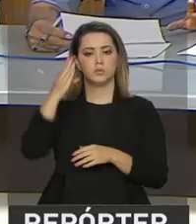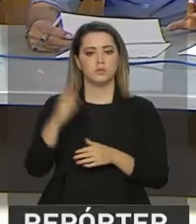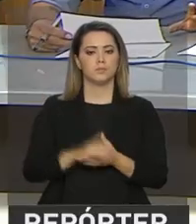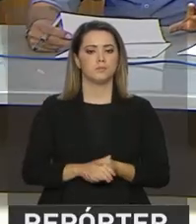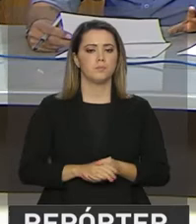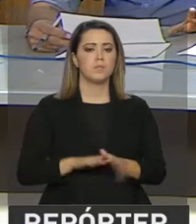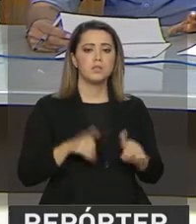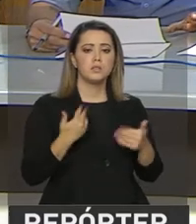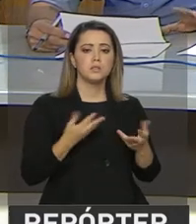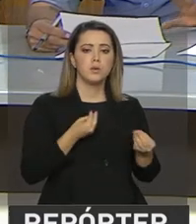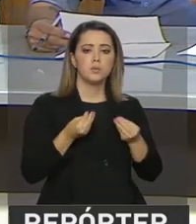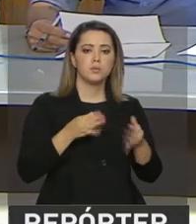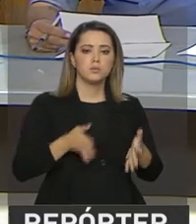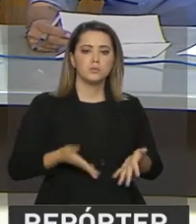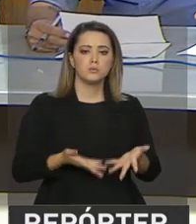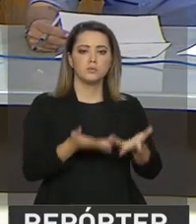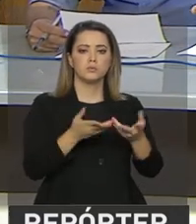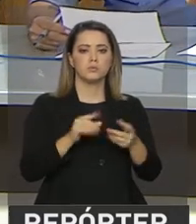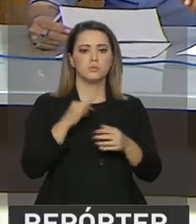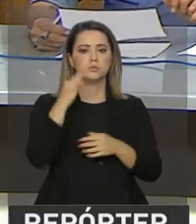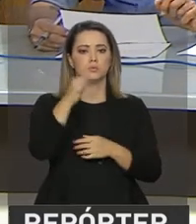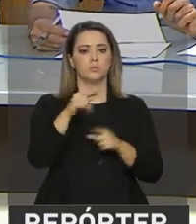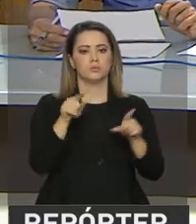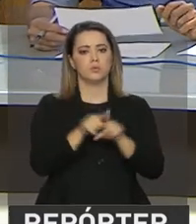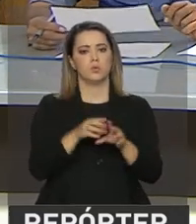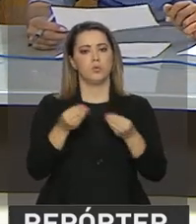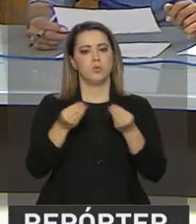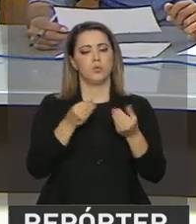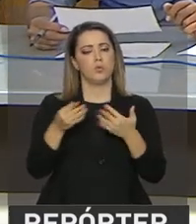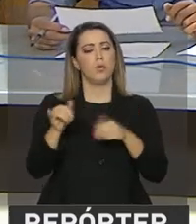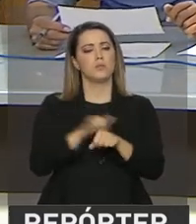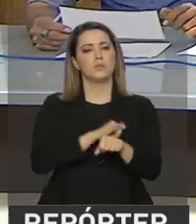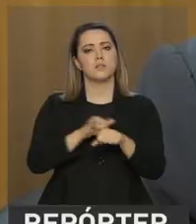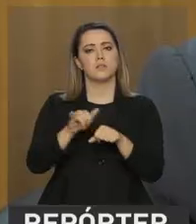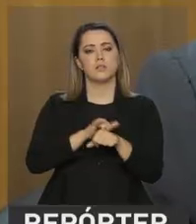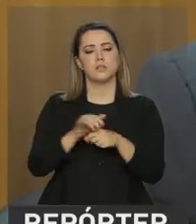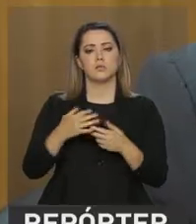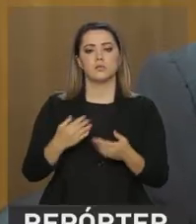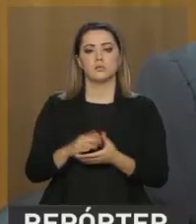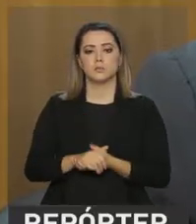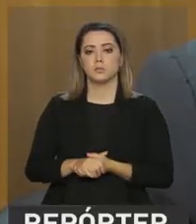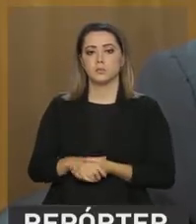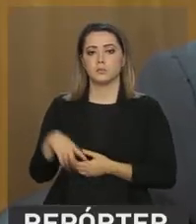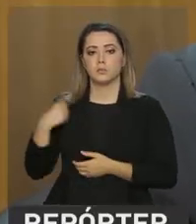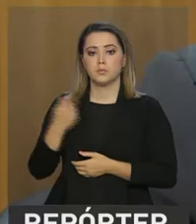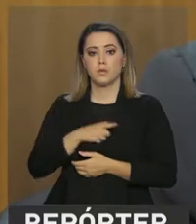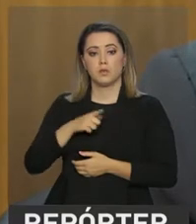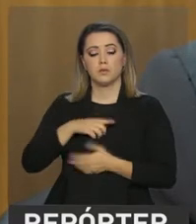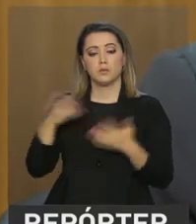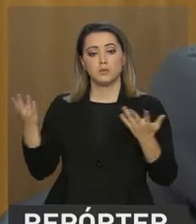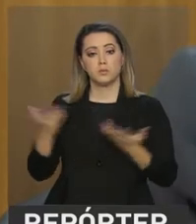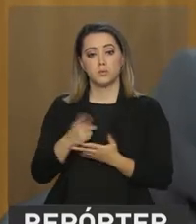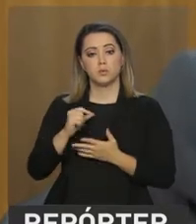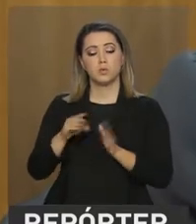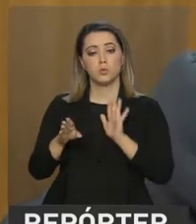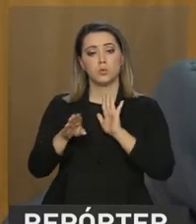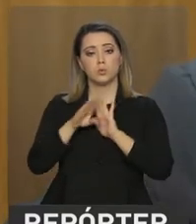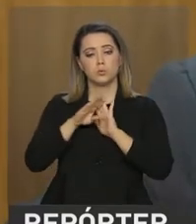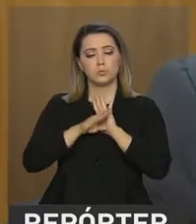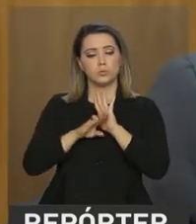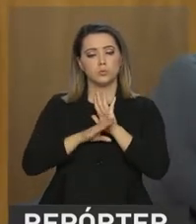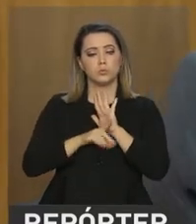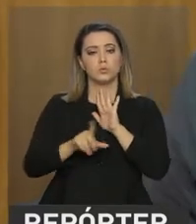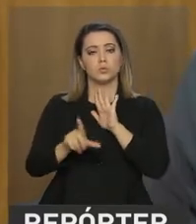promover o país de maneira mais fácil afora qual é a estratégia mas nós temos hoje um projeto de lei que está na câmara para